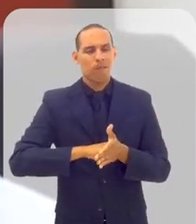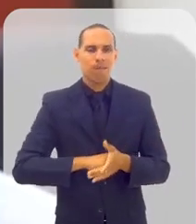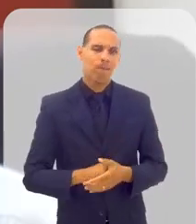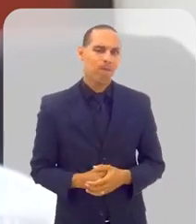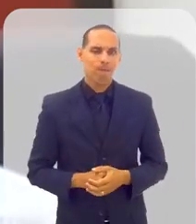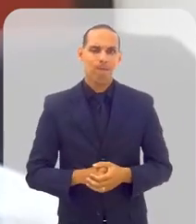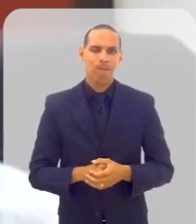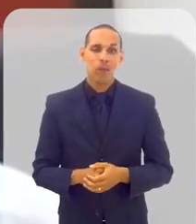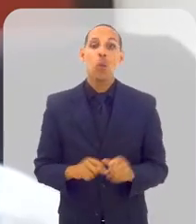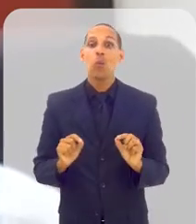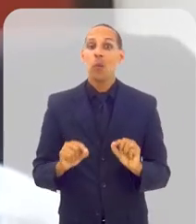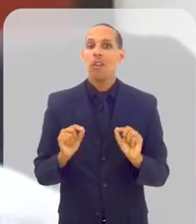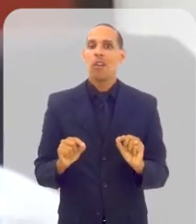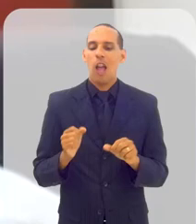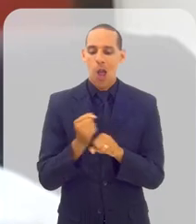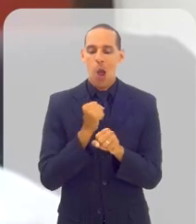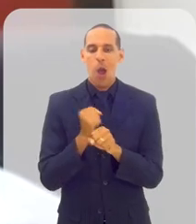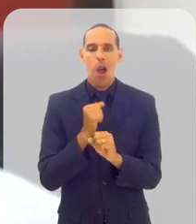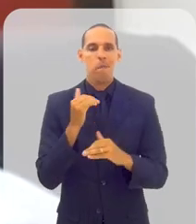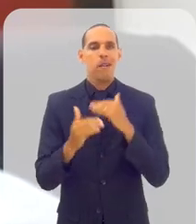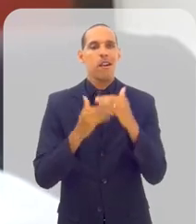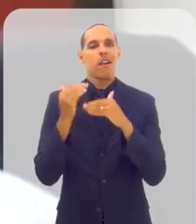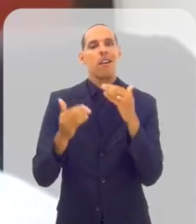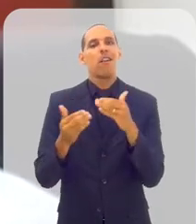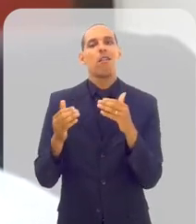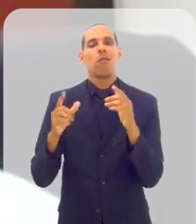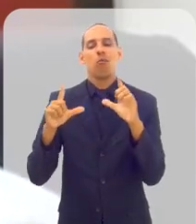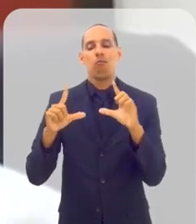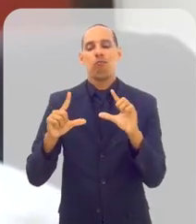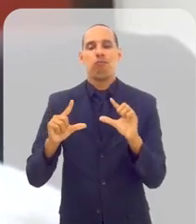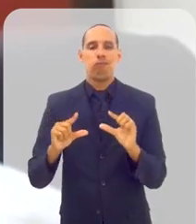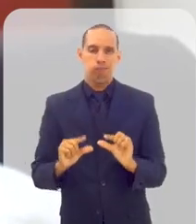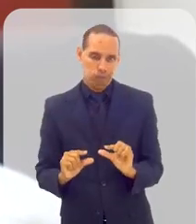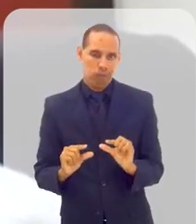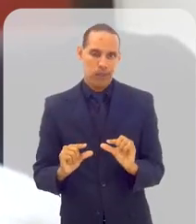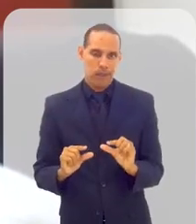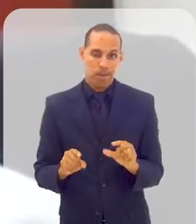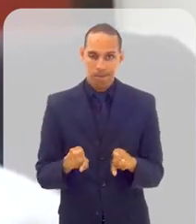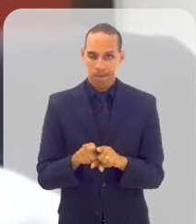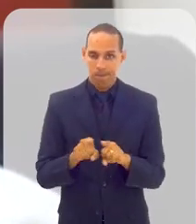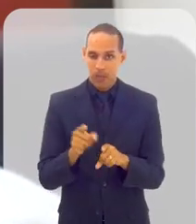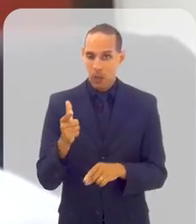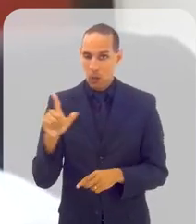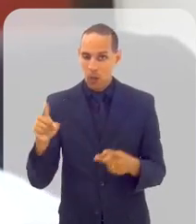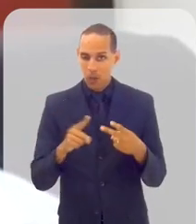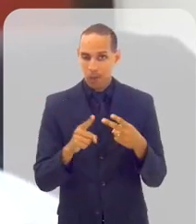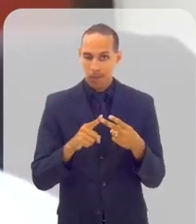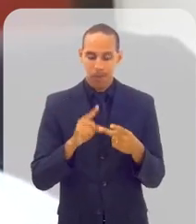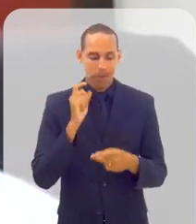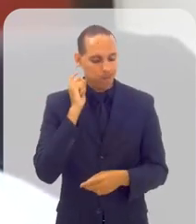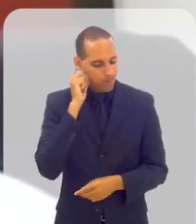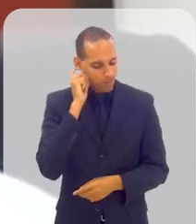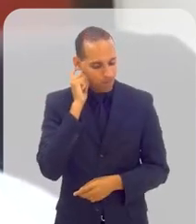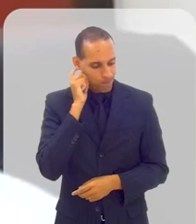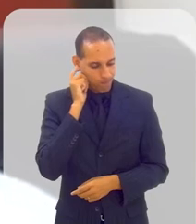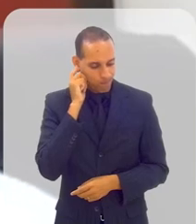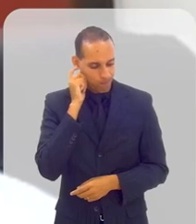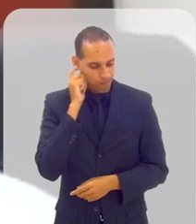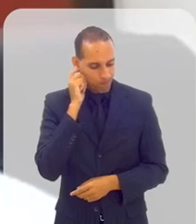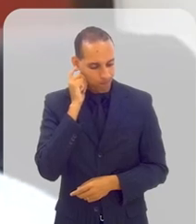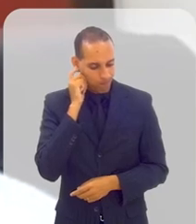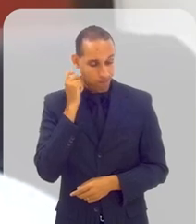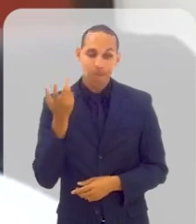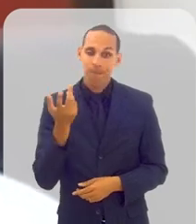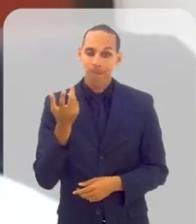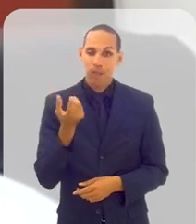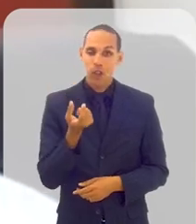no desenvolvimento das obras das empresas. Outra questão também que precisa ser revista é